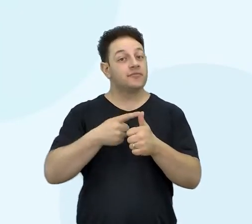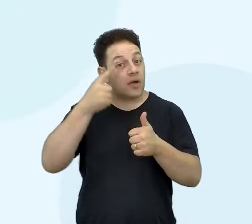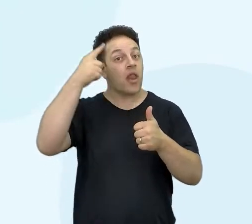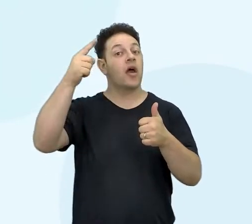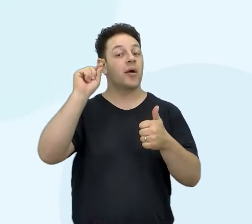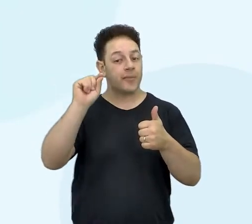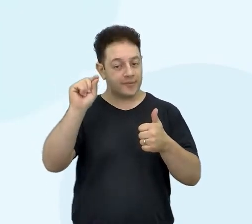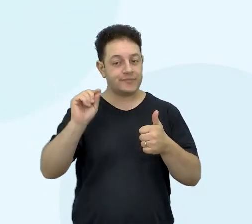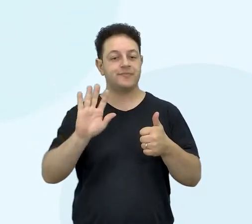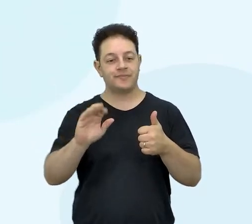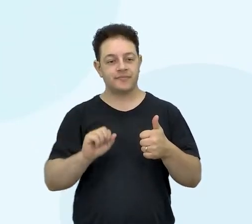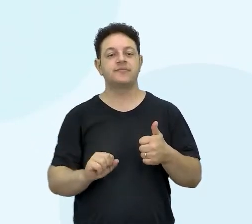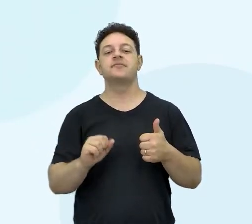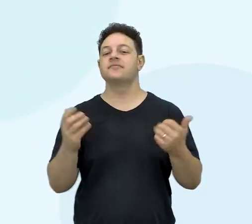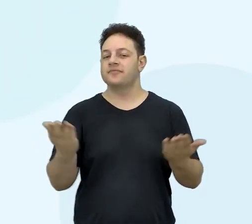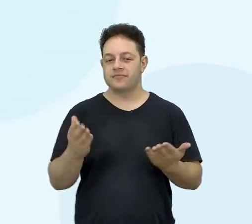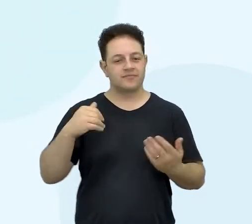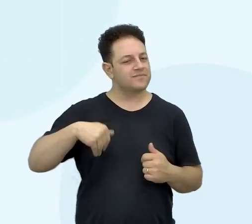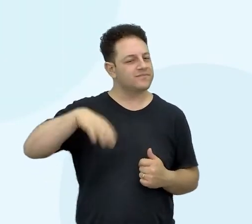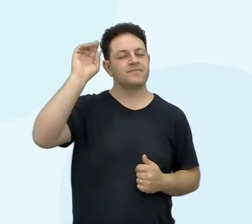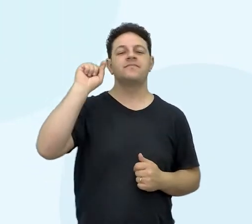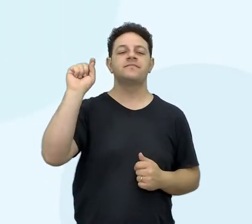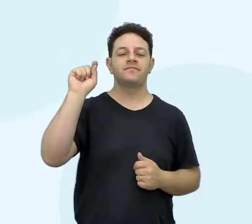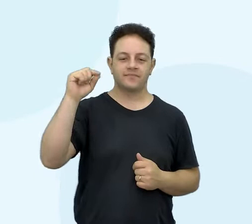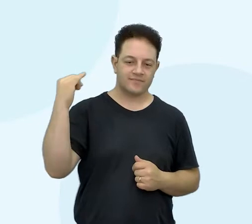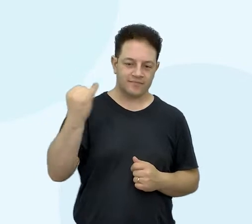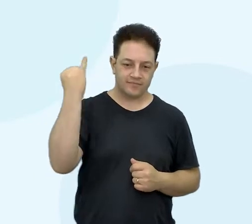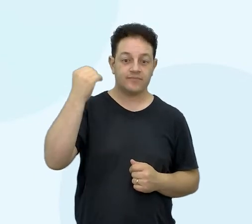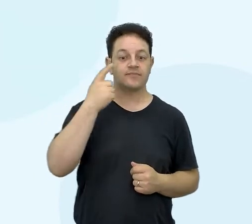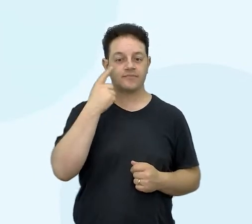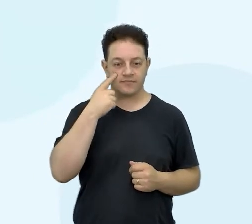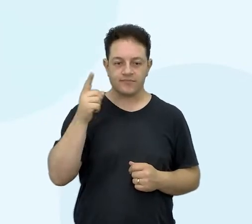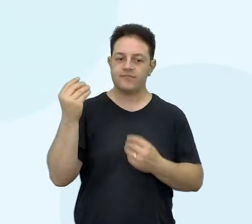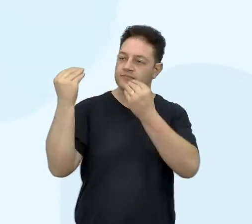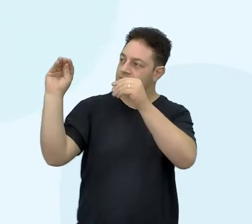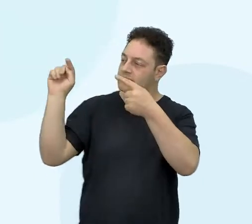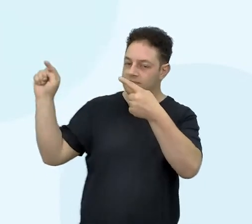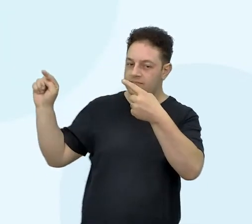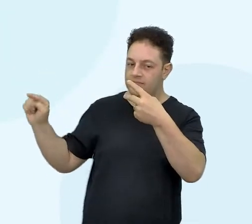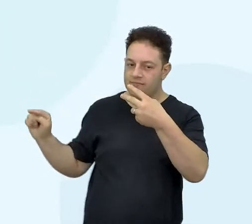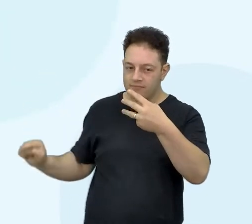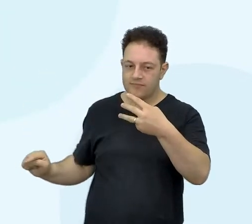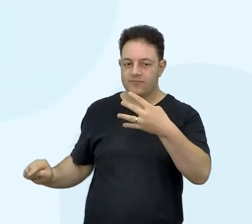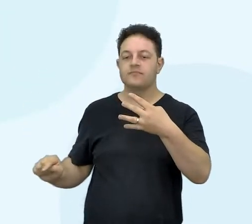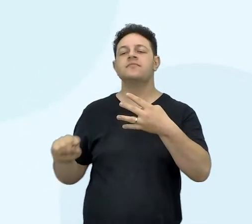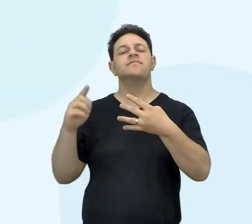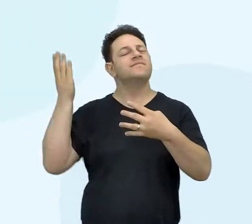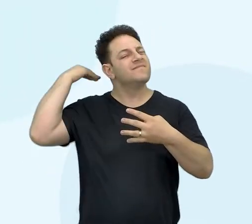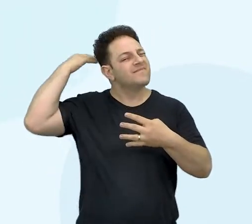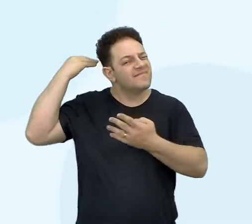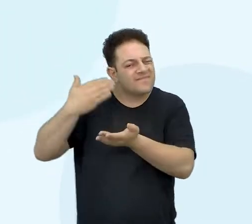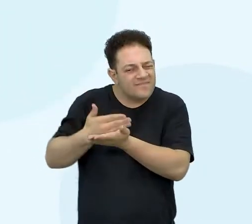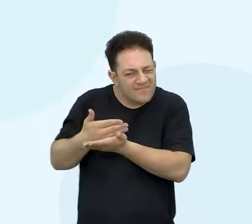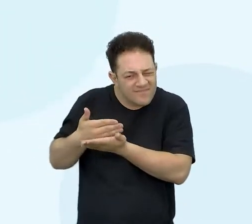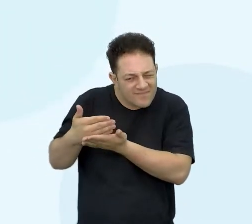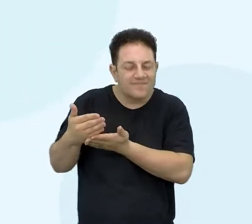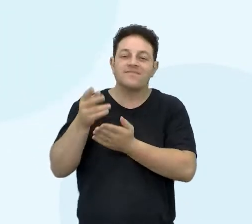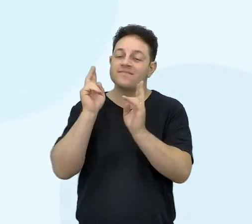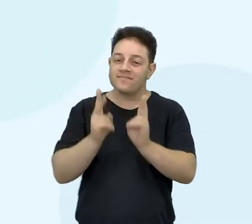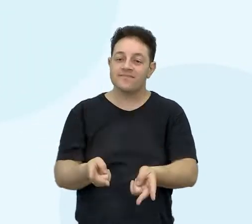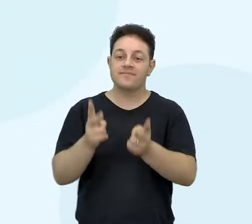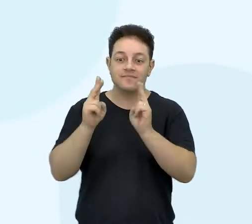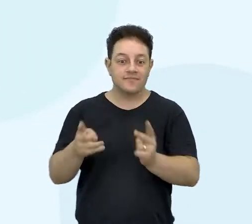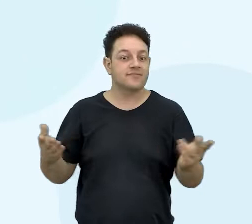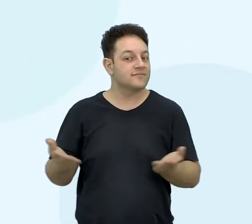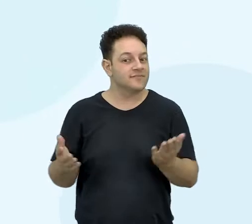lembretes. Agora mais do que nunca aí, a gente, olha, colocou esses lembretes aí desde o comecinho lá, agora mais do que nunca